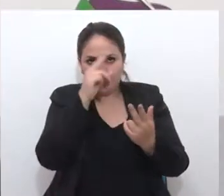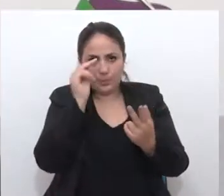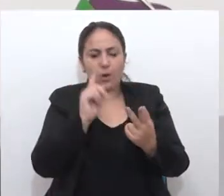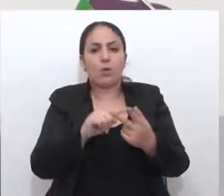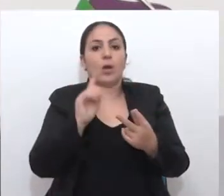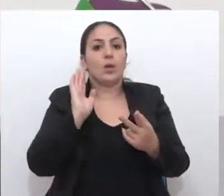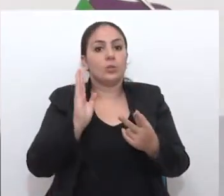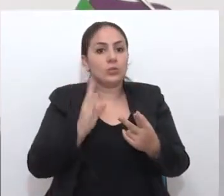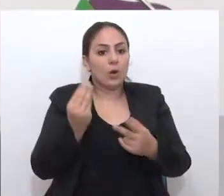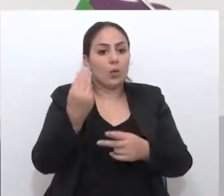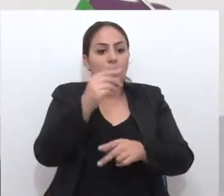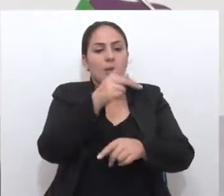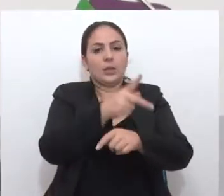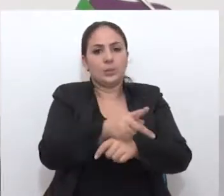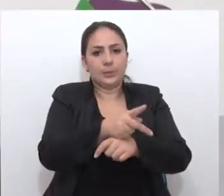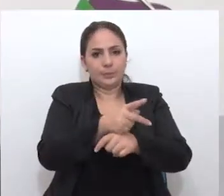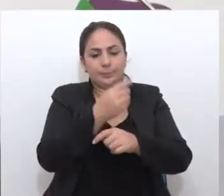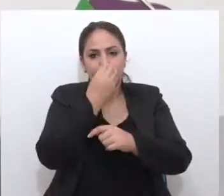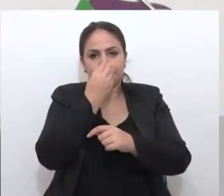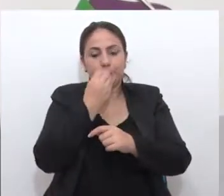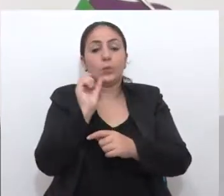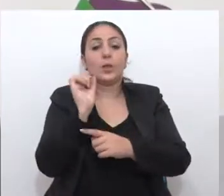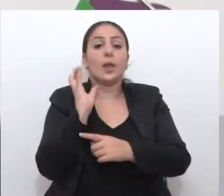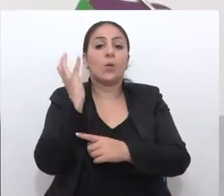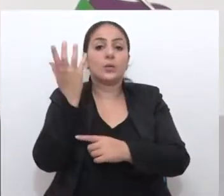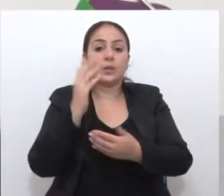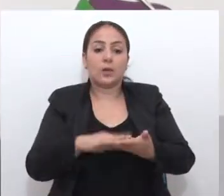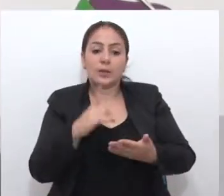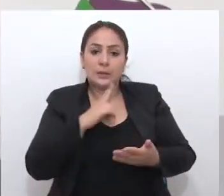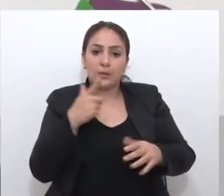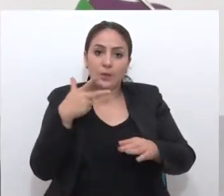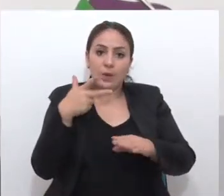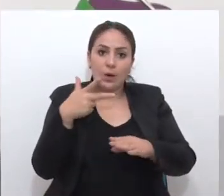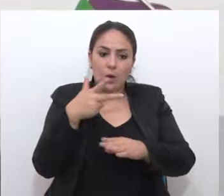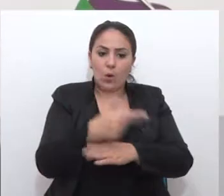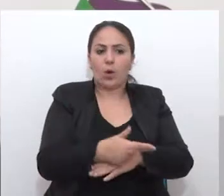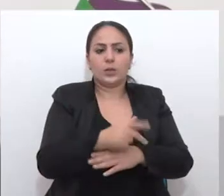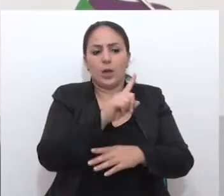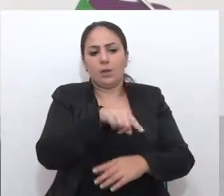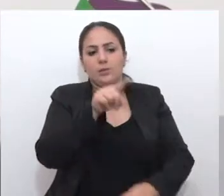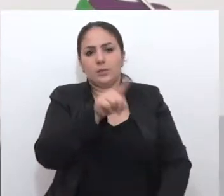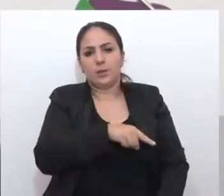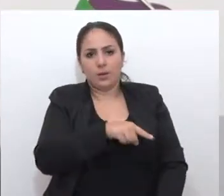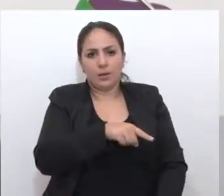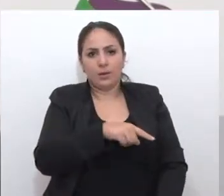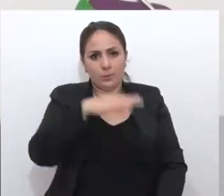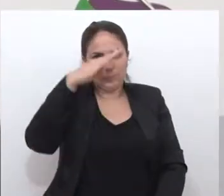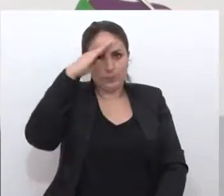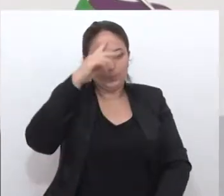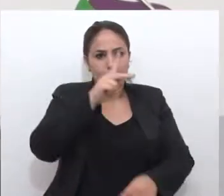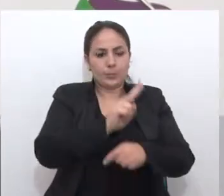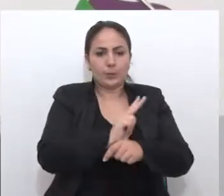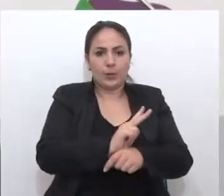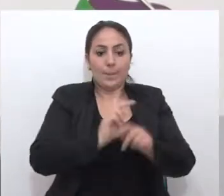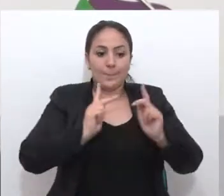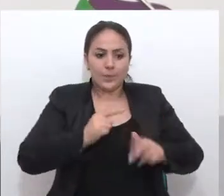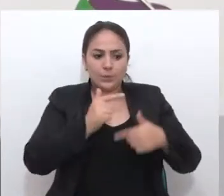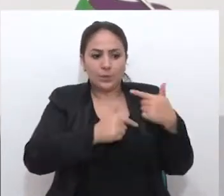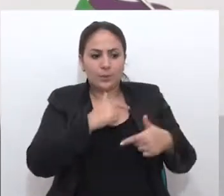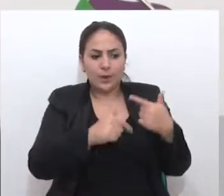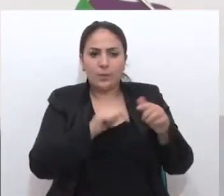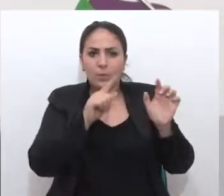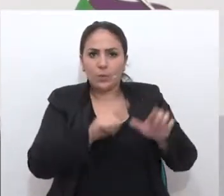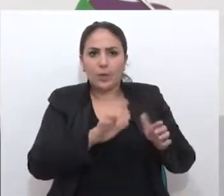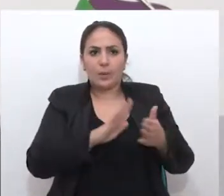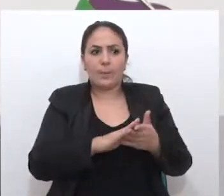escolas municipais, onde já foram instaladas câmeras de vigilância, o que aconteceu? Houve o corte dos vigilantes, ou seja, da pessoa